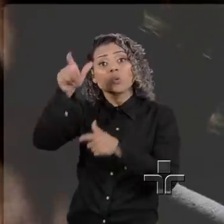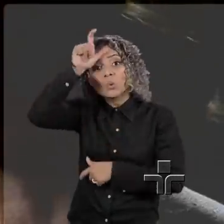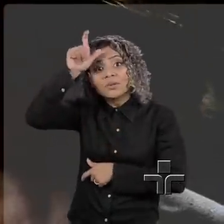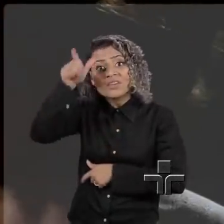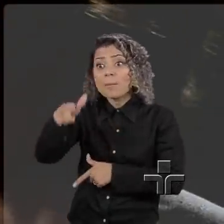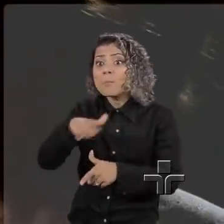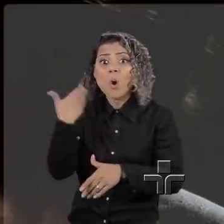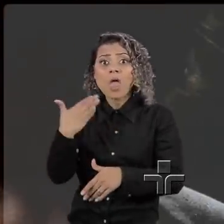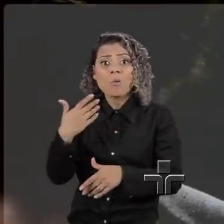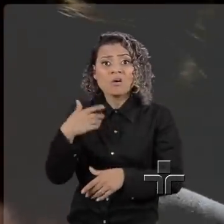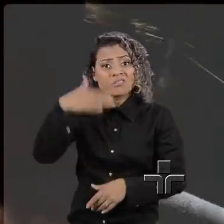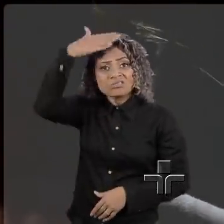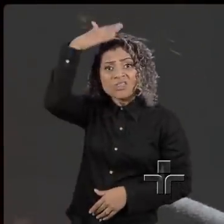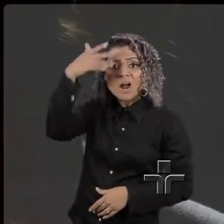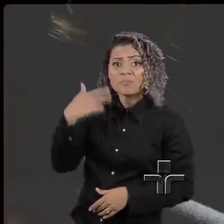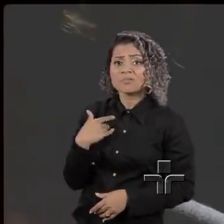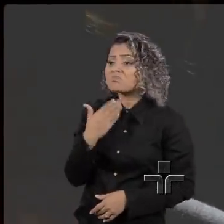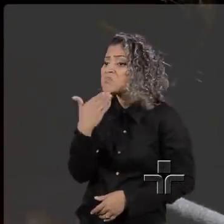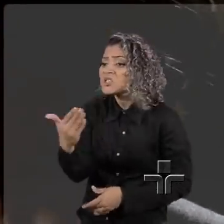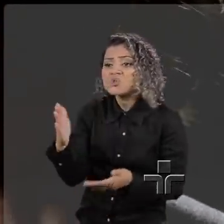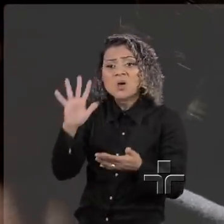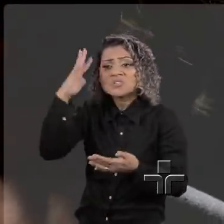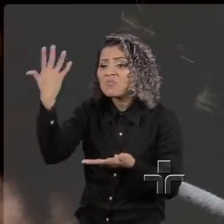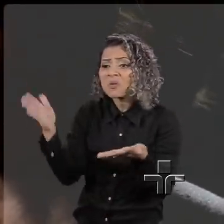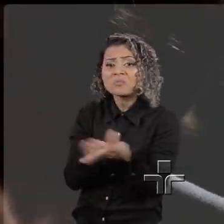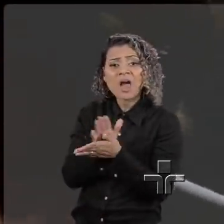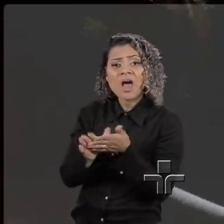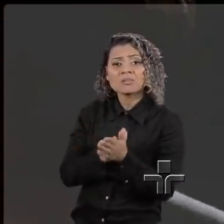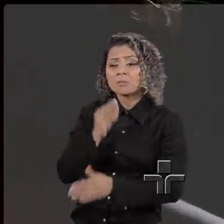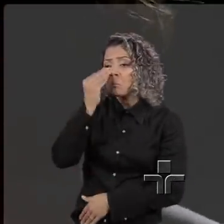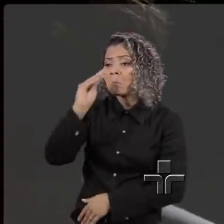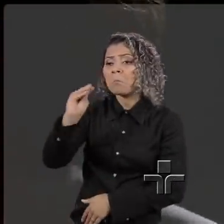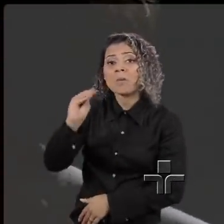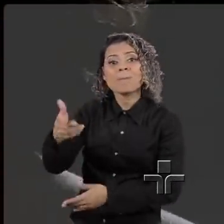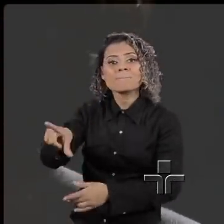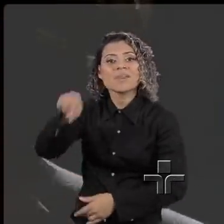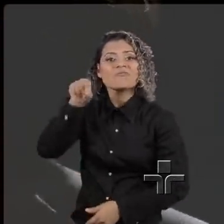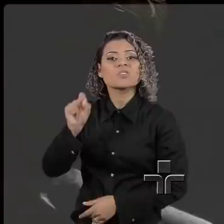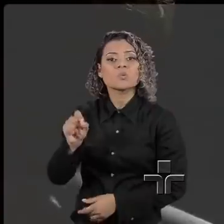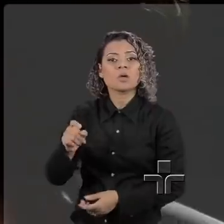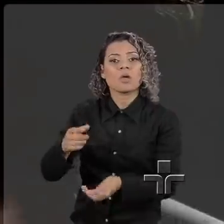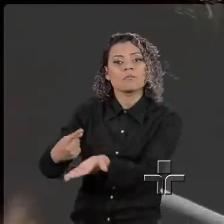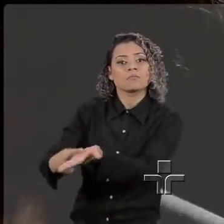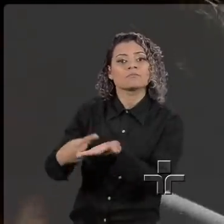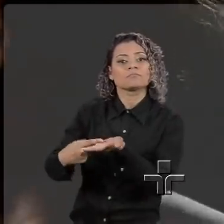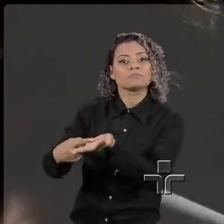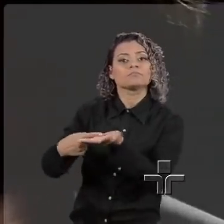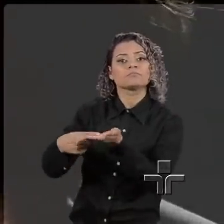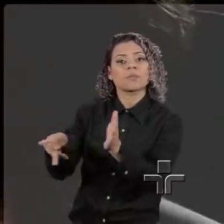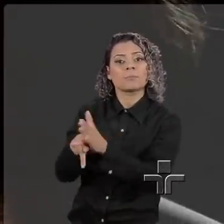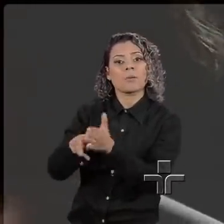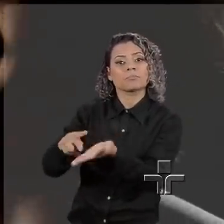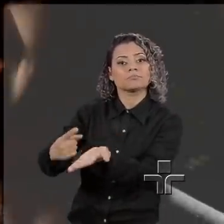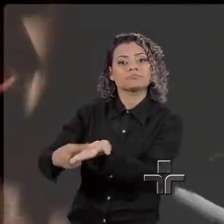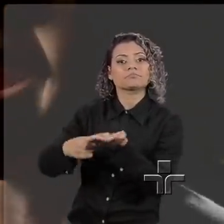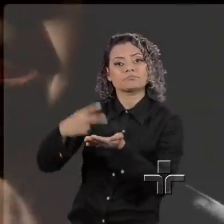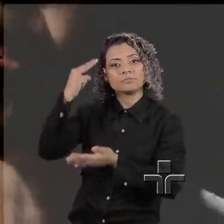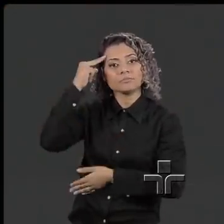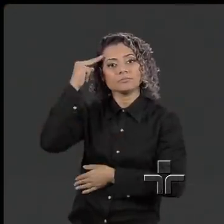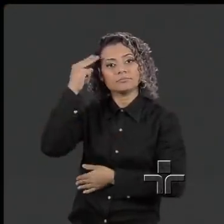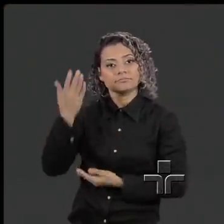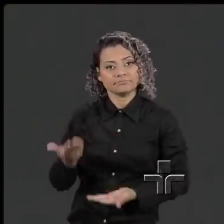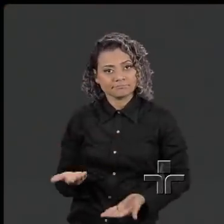Ou seja, Trump simplesmente preferiu o comércio com a Arábia Saudita e a sua relação política